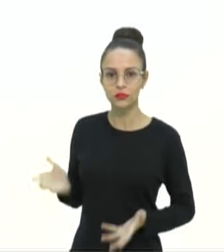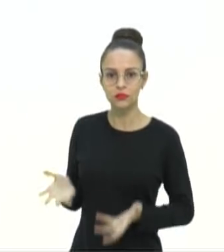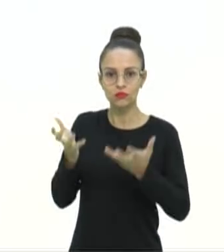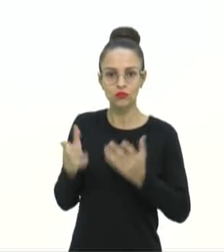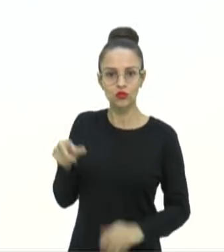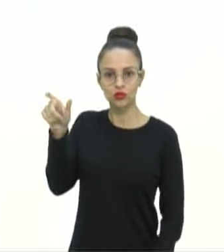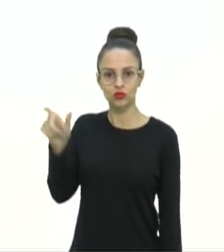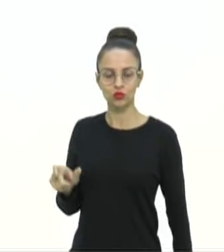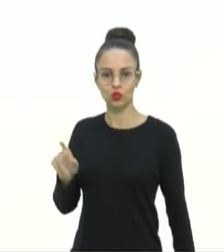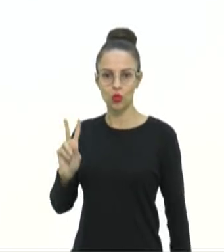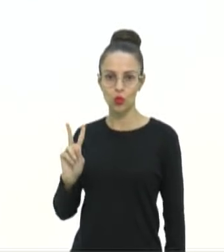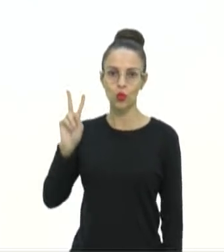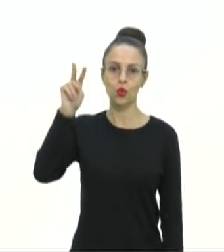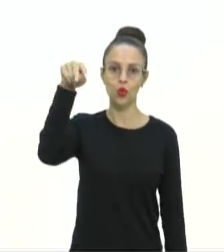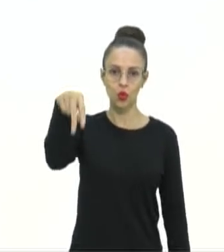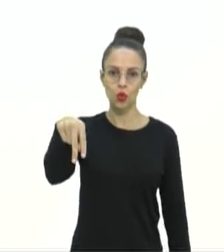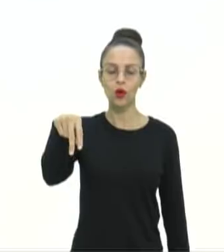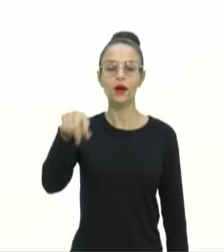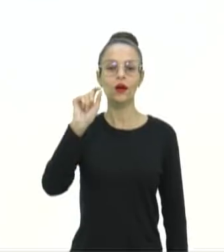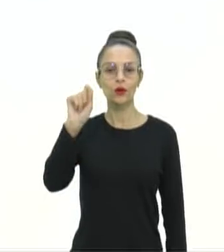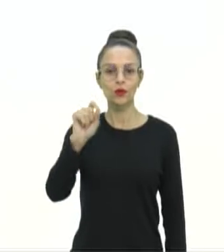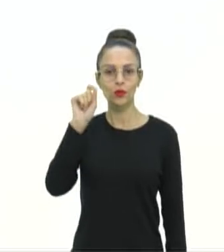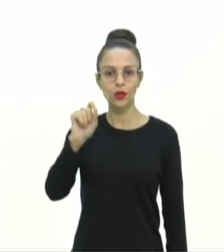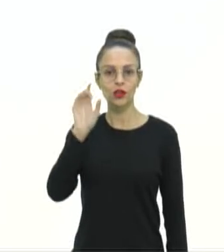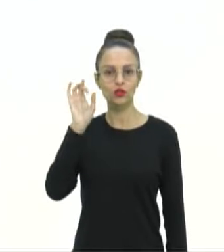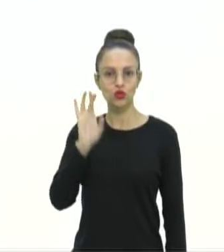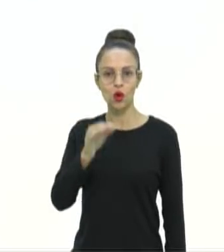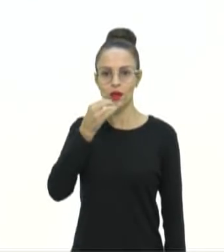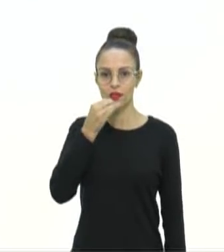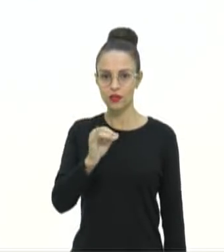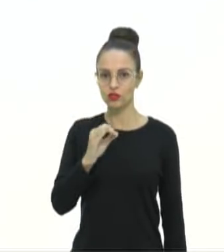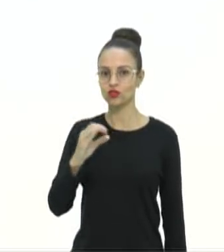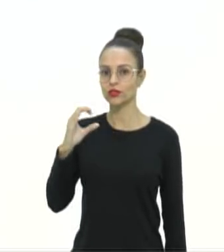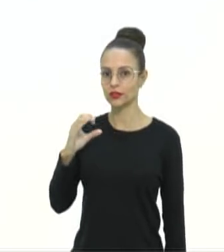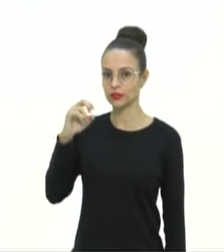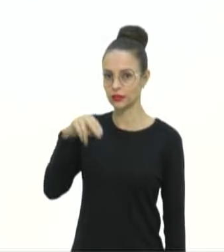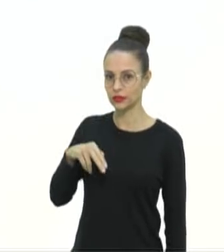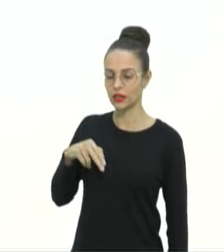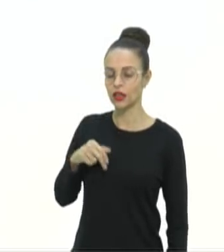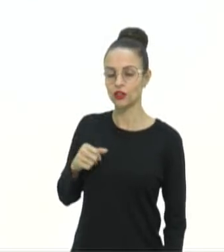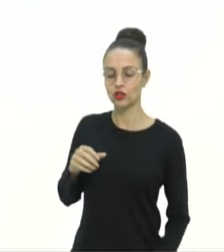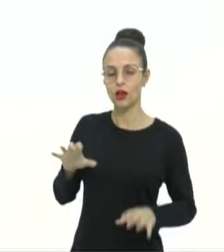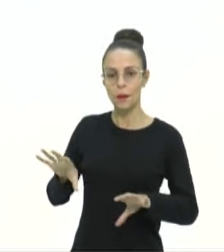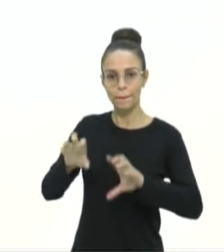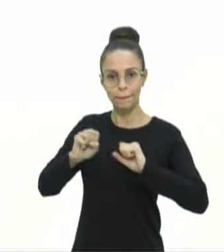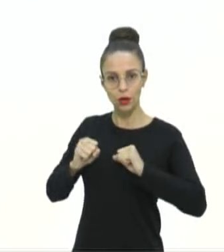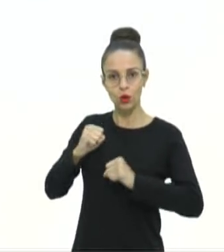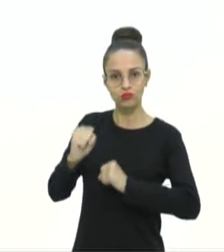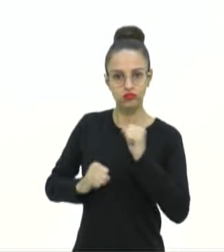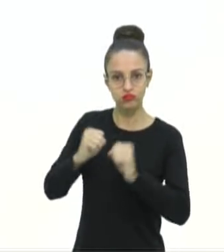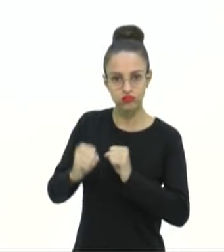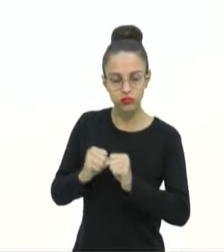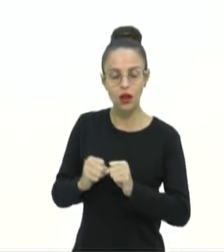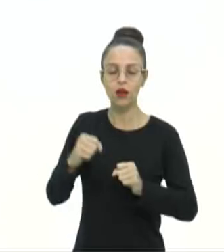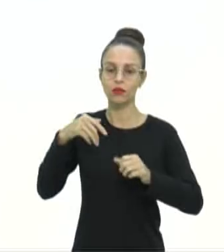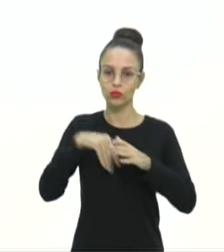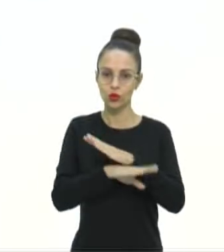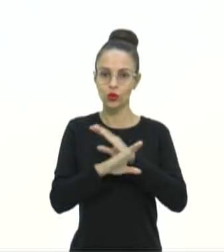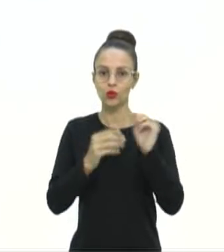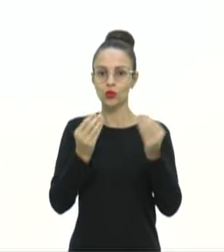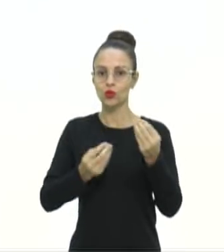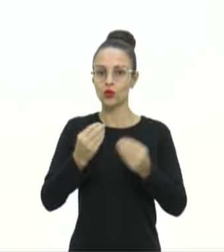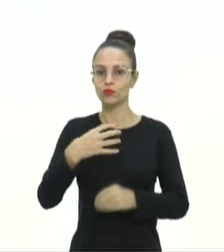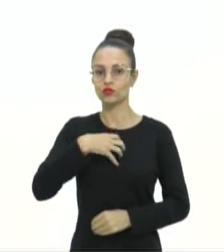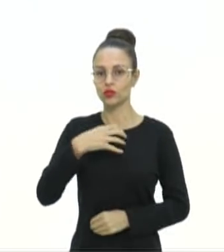para ultrapassar o sarrafo resulta apenas da energia cinética adquirida na corrida, que é totalmente armazenada na forma